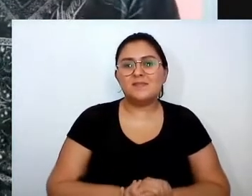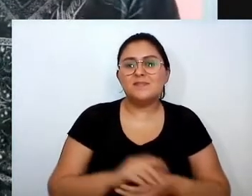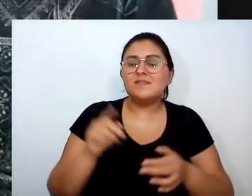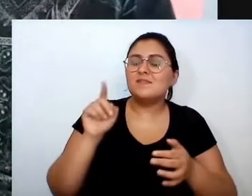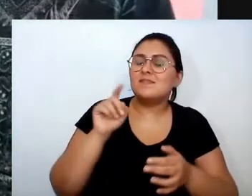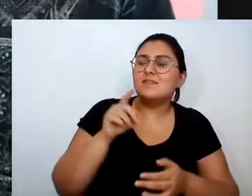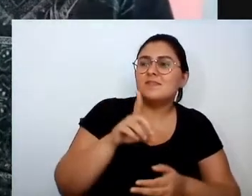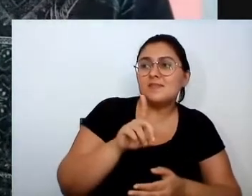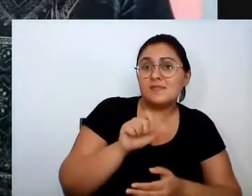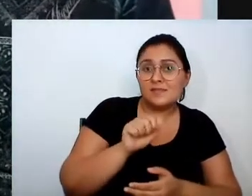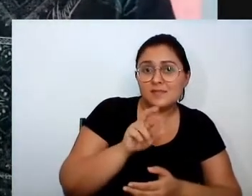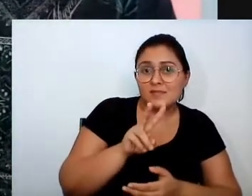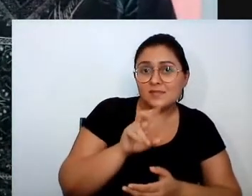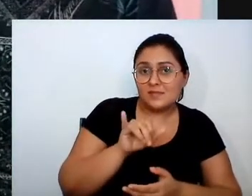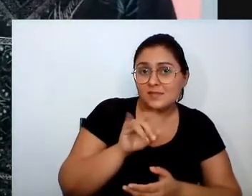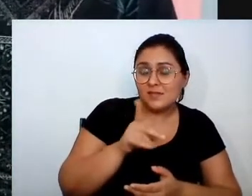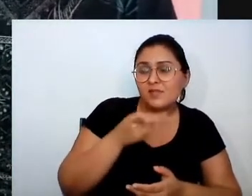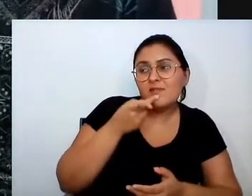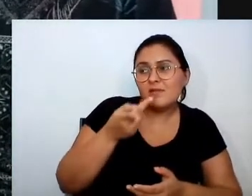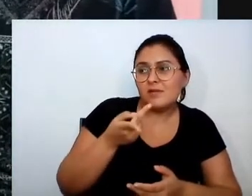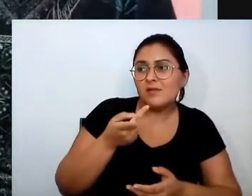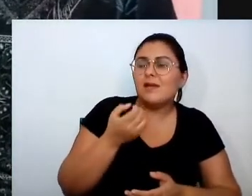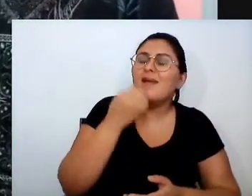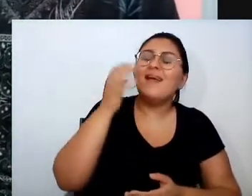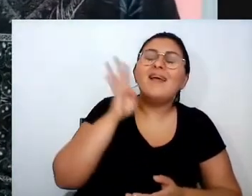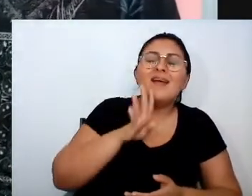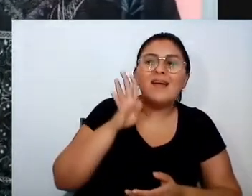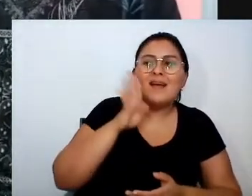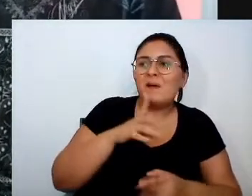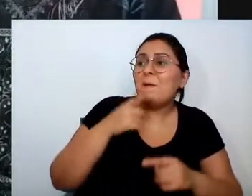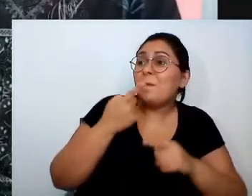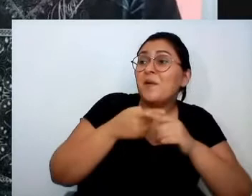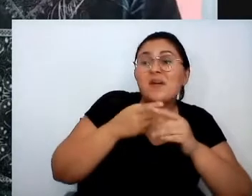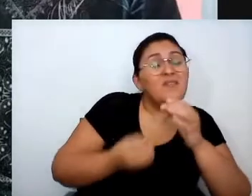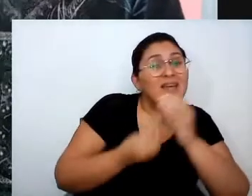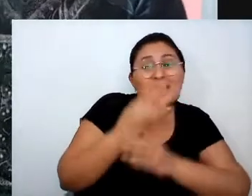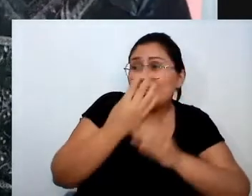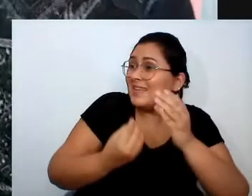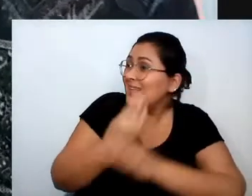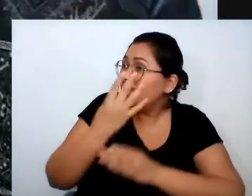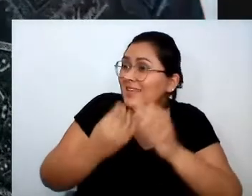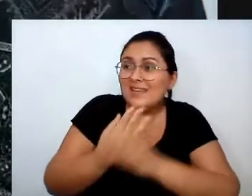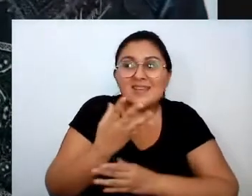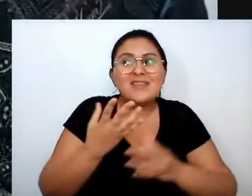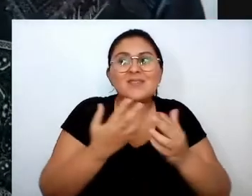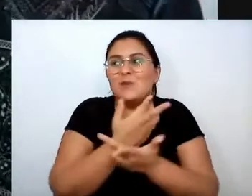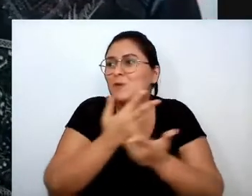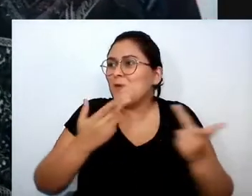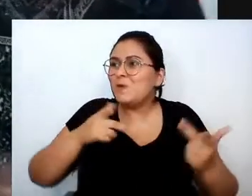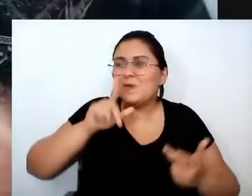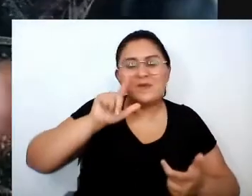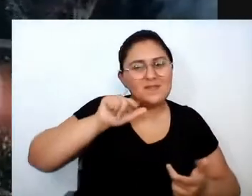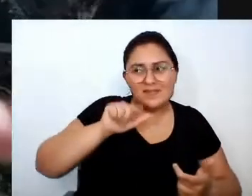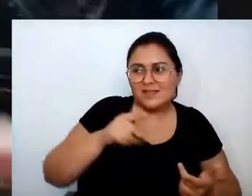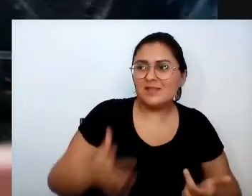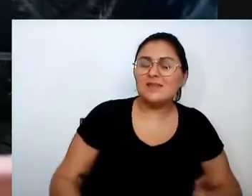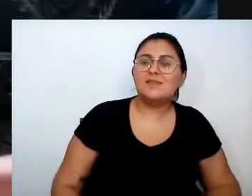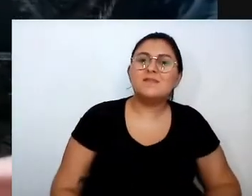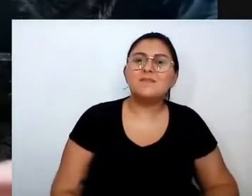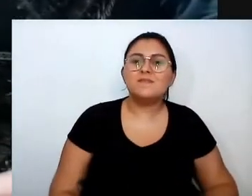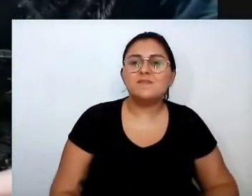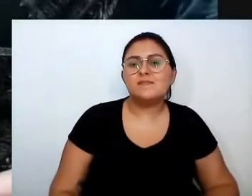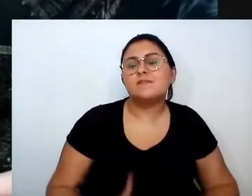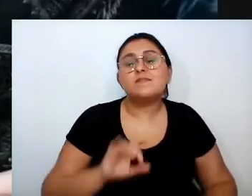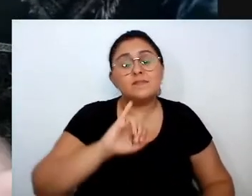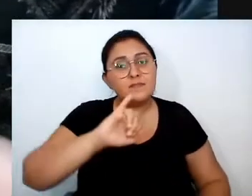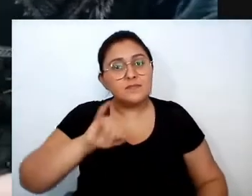vários recursos e tecnologias vão sendo criados, né, dentro dessas vivências aí. E assim, Muito experiência legal. explicando mais